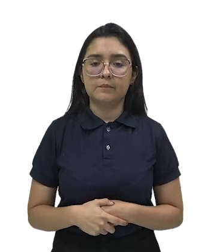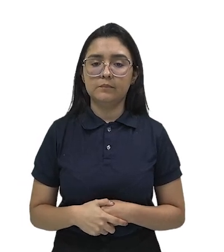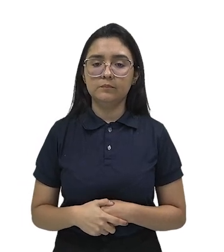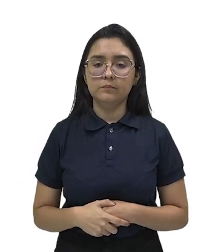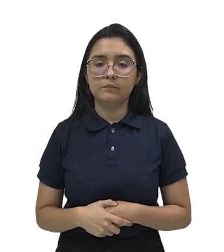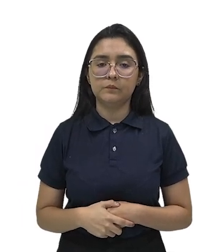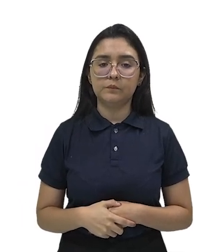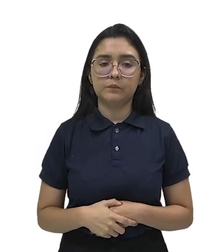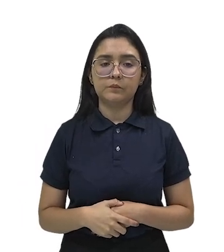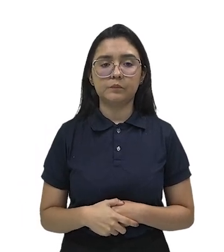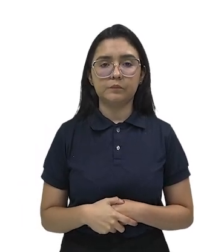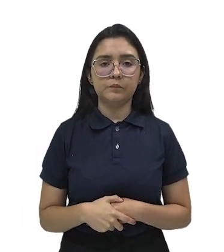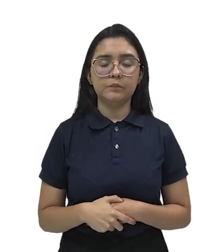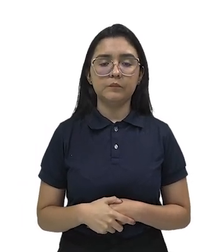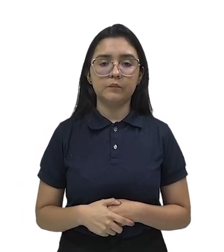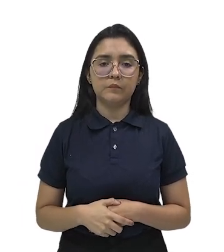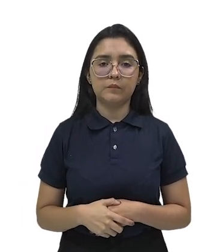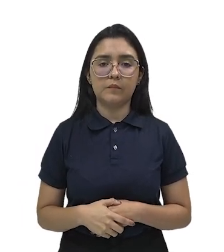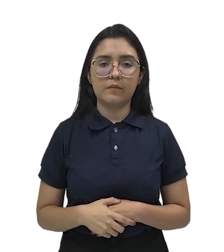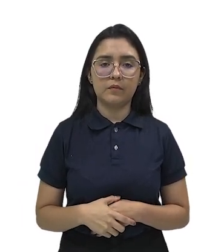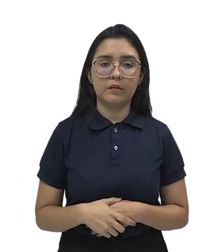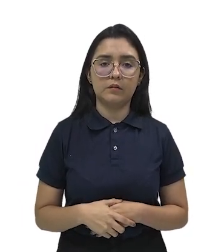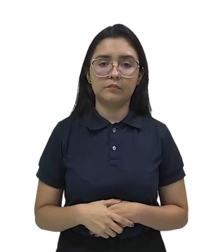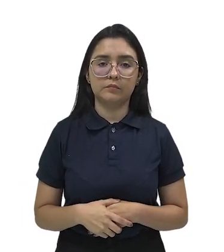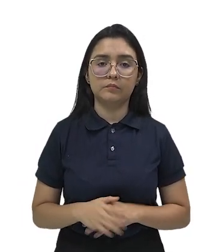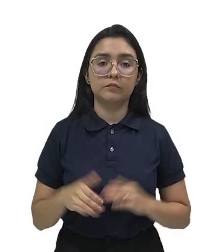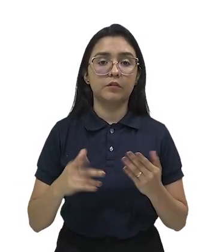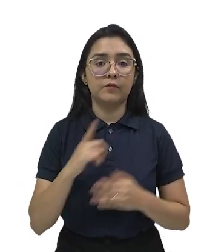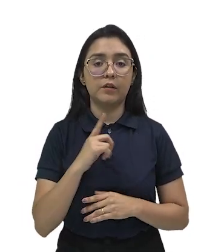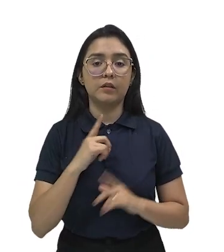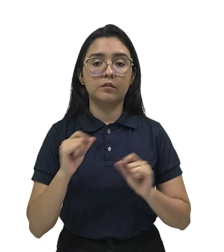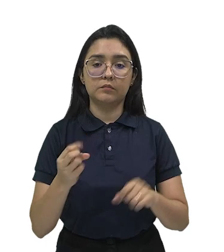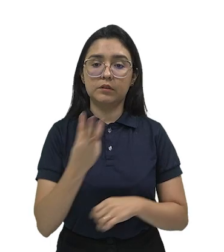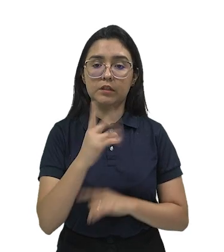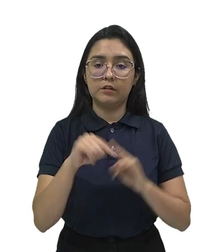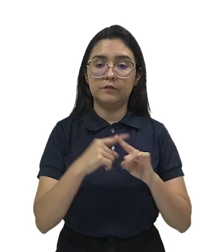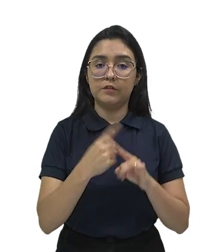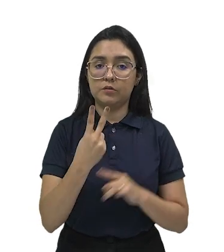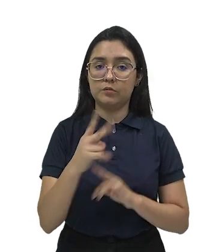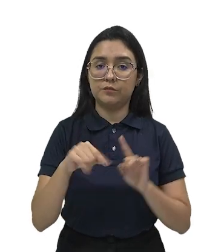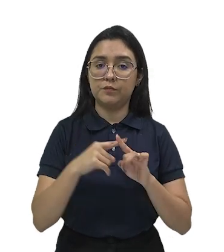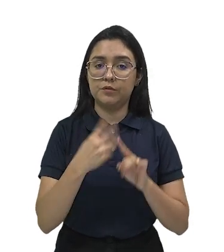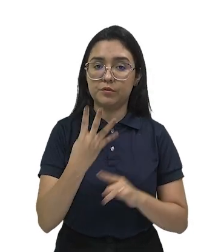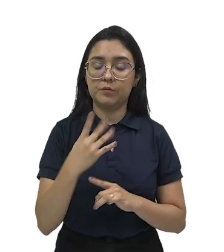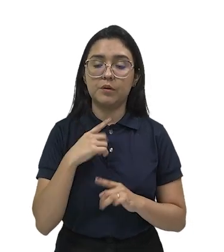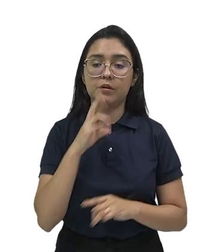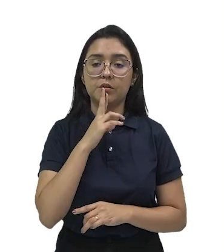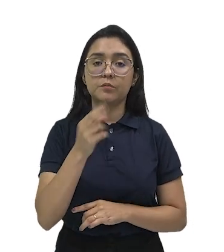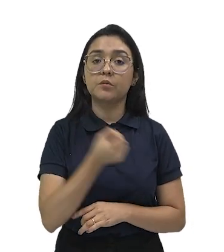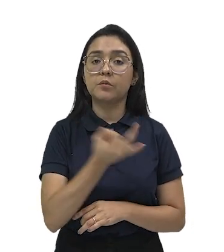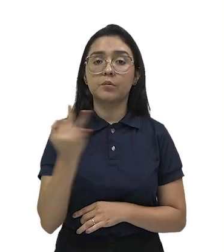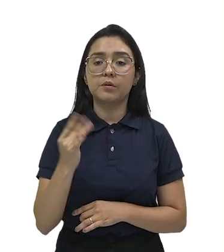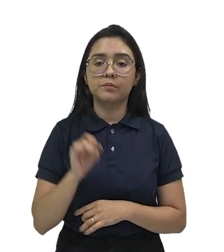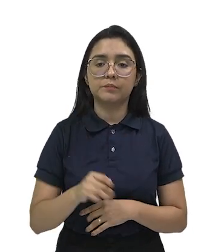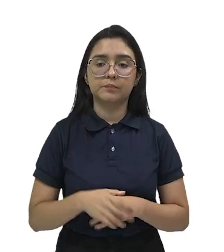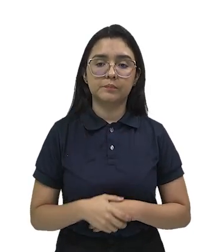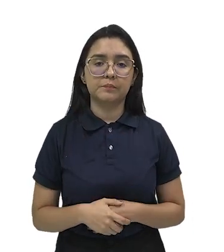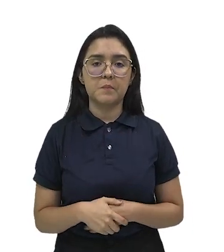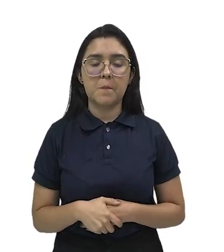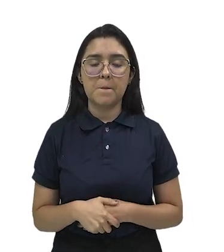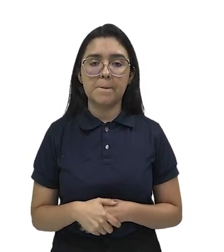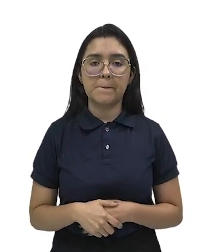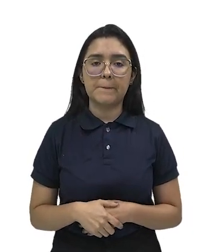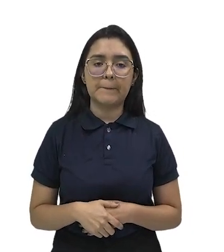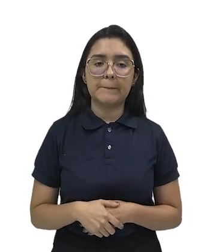camisetas. Beleza? Tá? Então eu vou ter 3 vezes 2, 6.